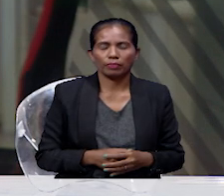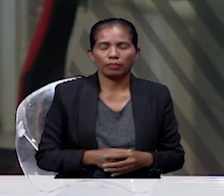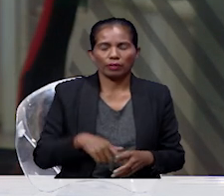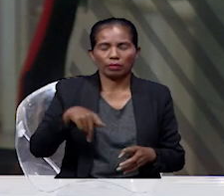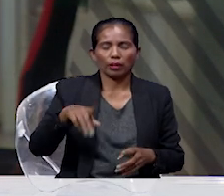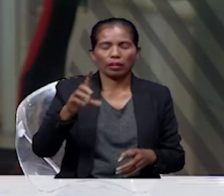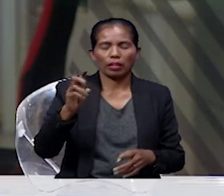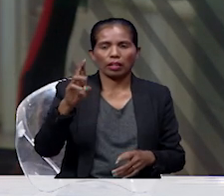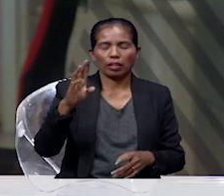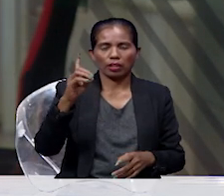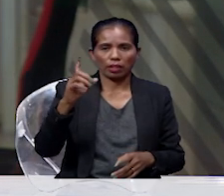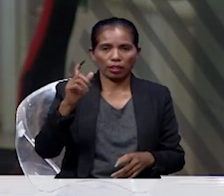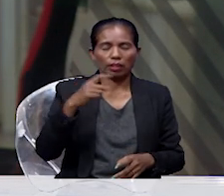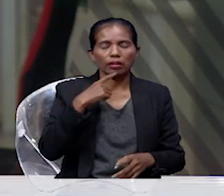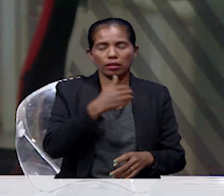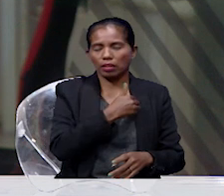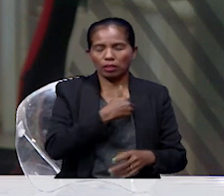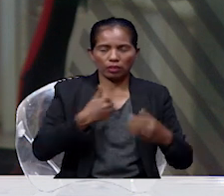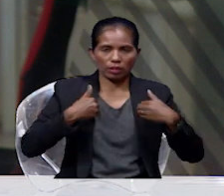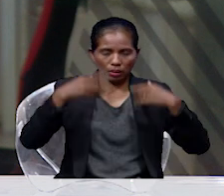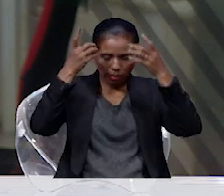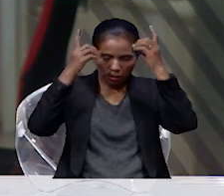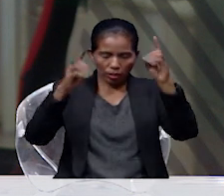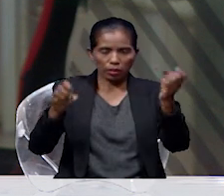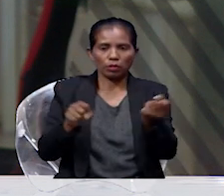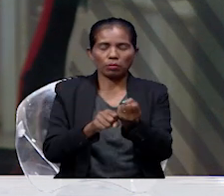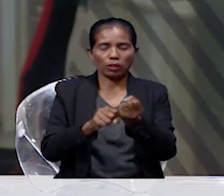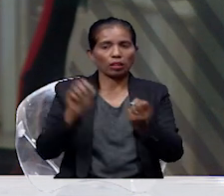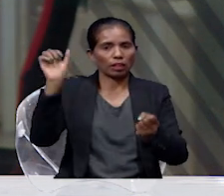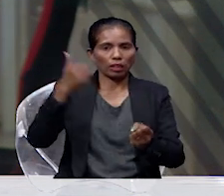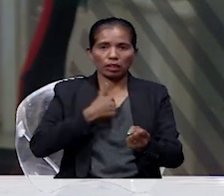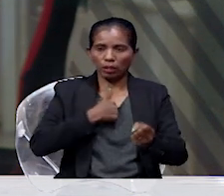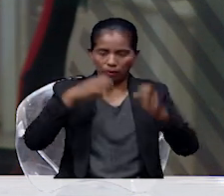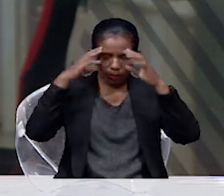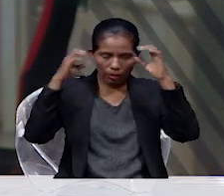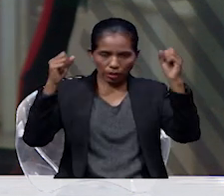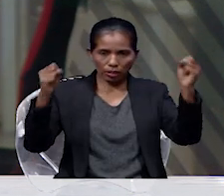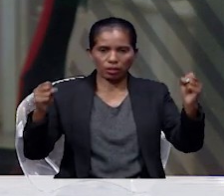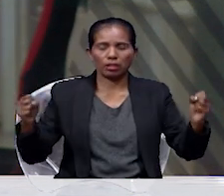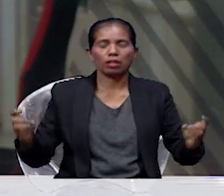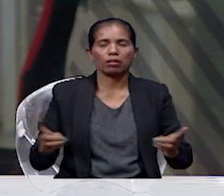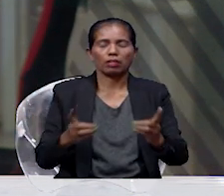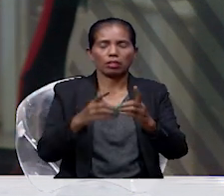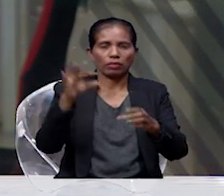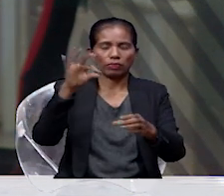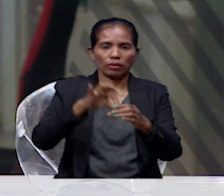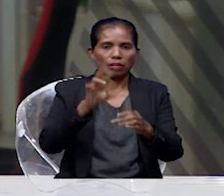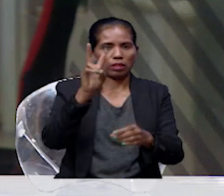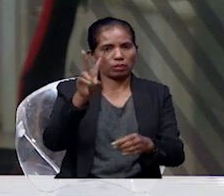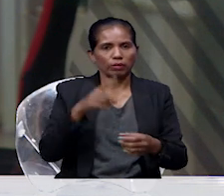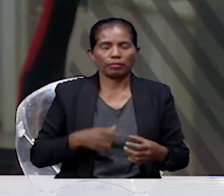PDRT será o que irá decisão a tua apoio candidato presidente, nebe se compete irá segunda volta.